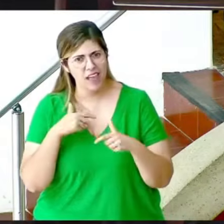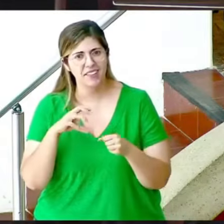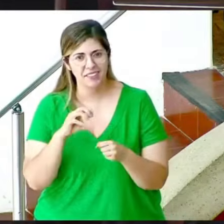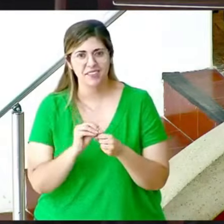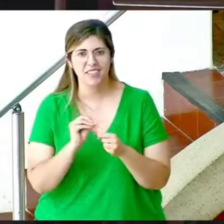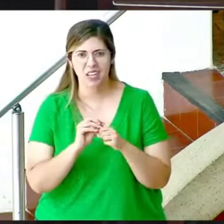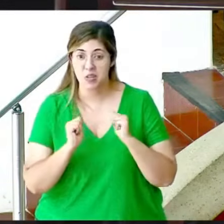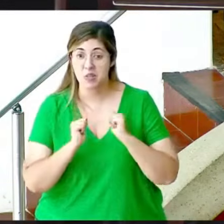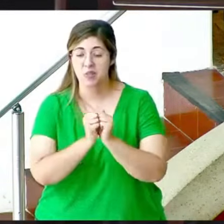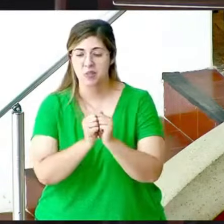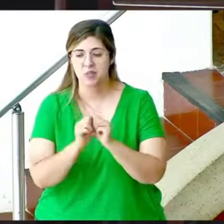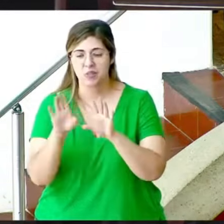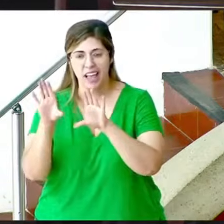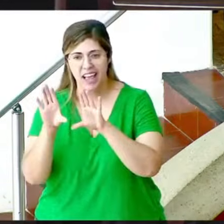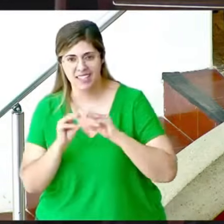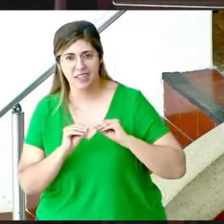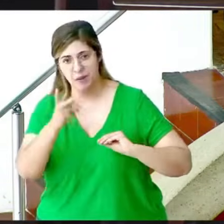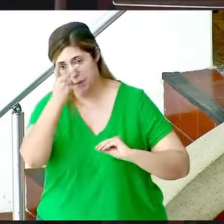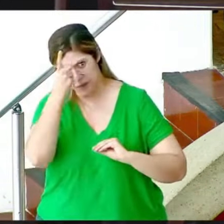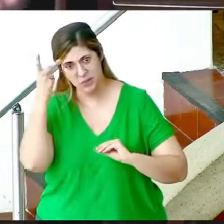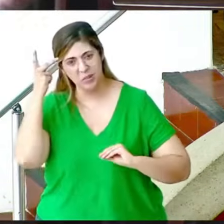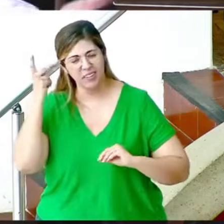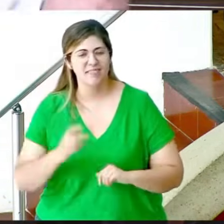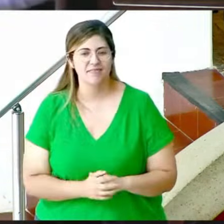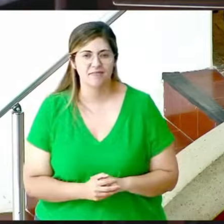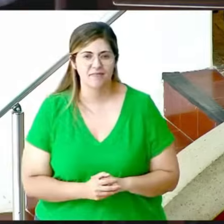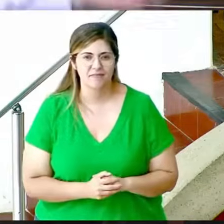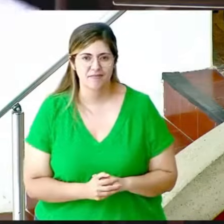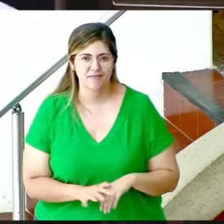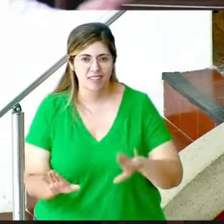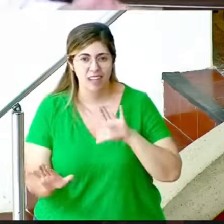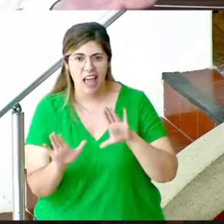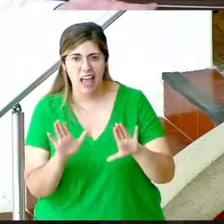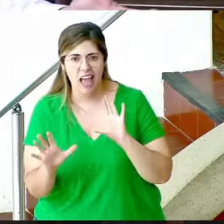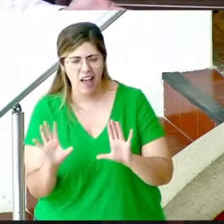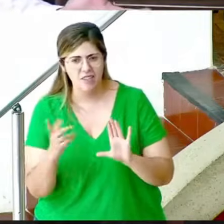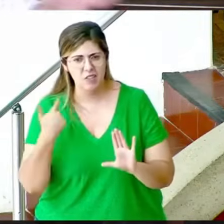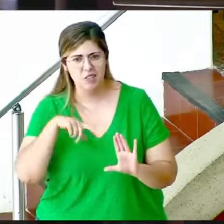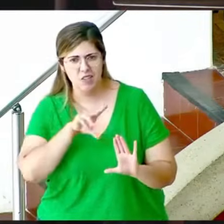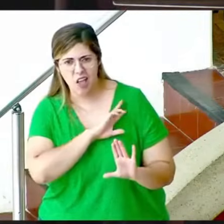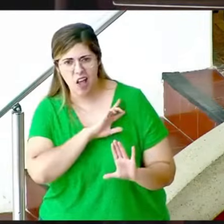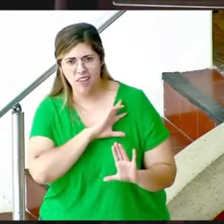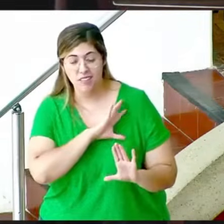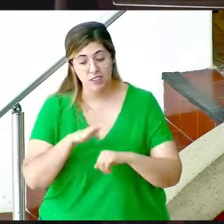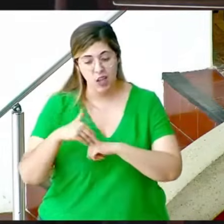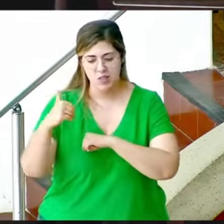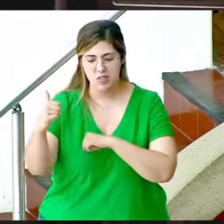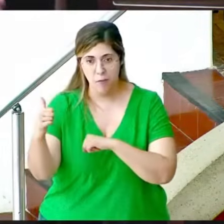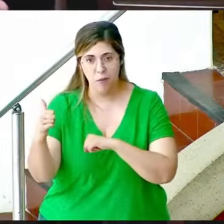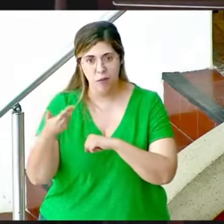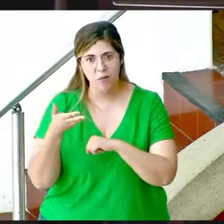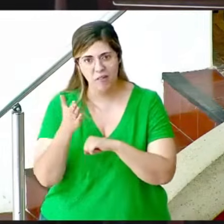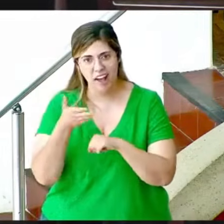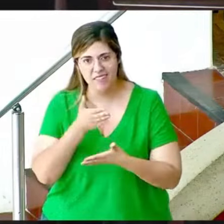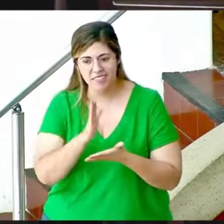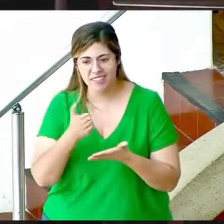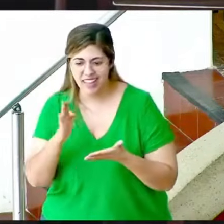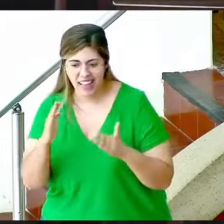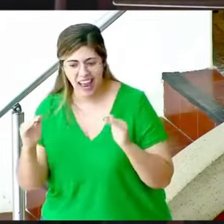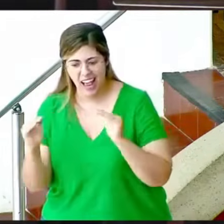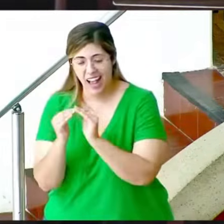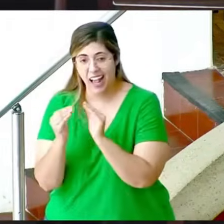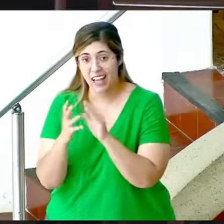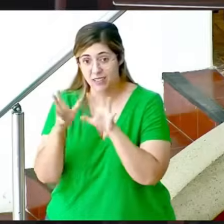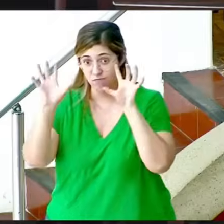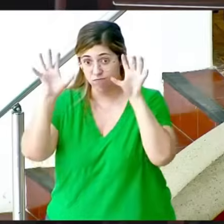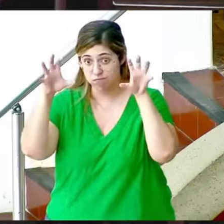isso é hospitalidade. Um anfitrião que diz: vem cá, vamos sentar um pouco aqui. Às vezes está chovendo muito lá fora, às vezes